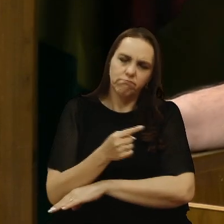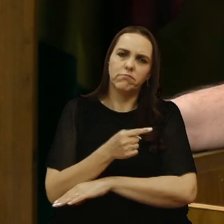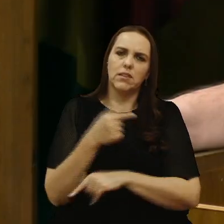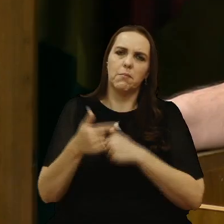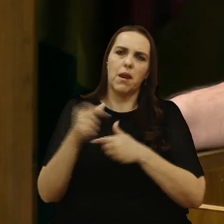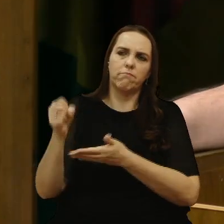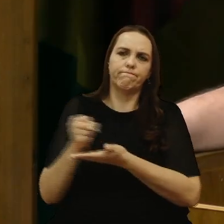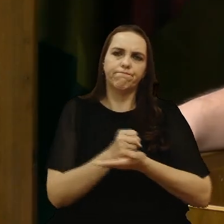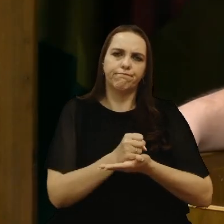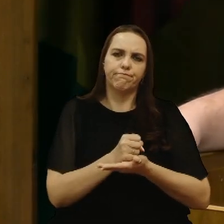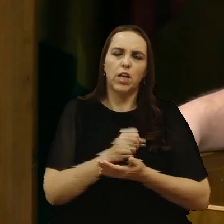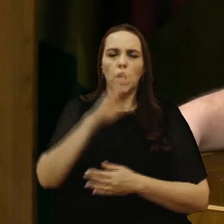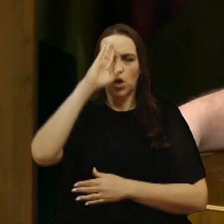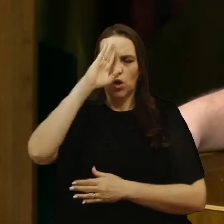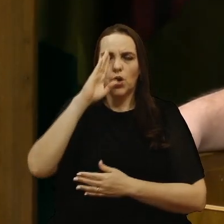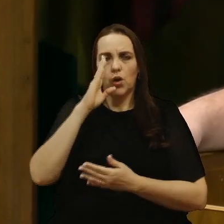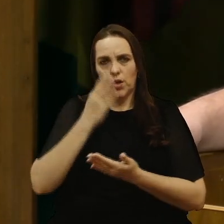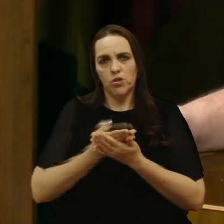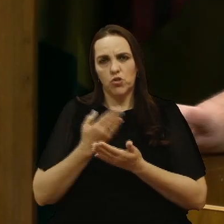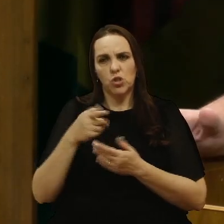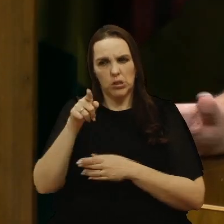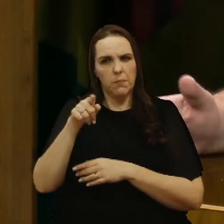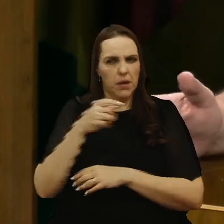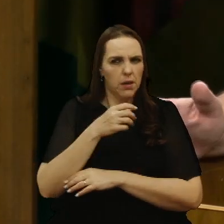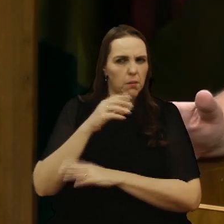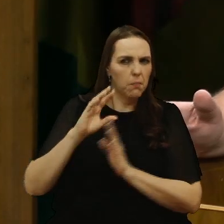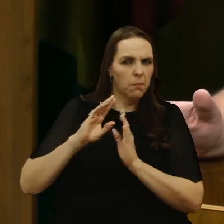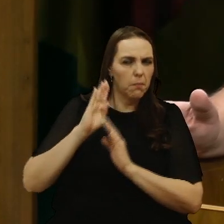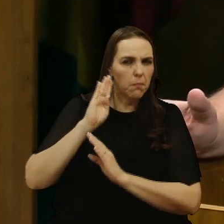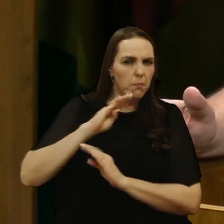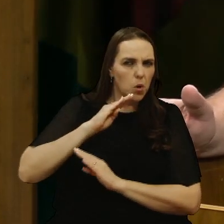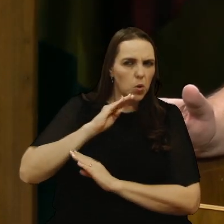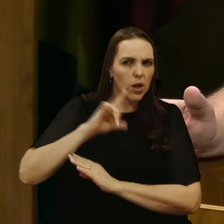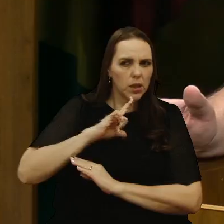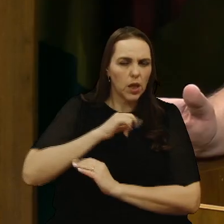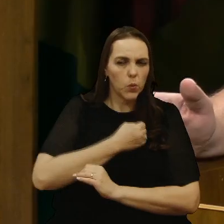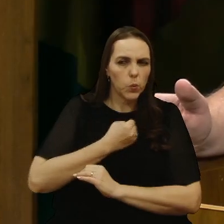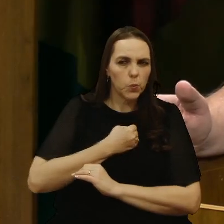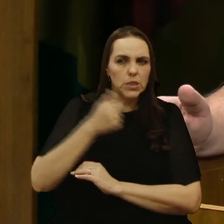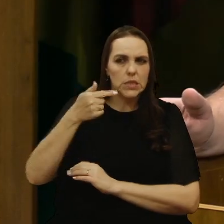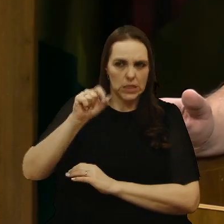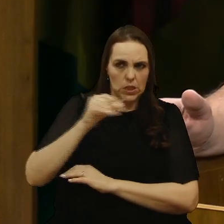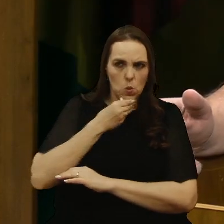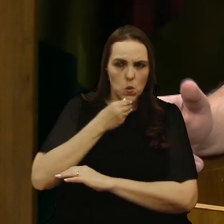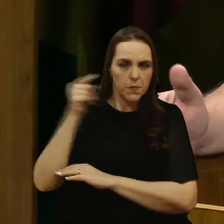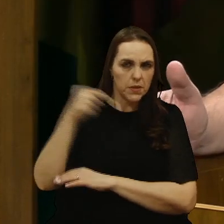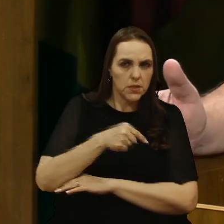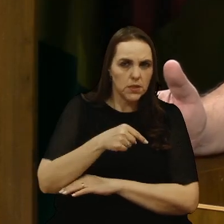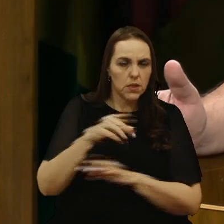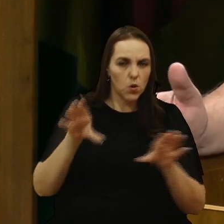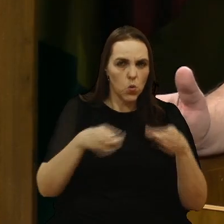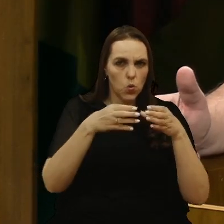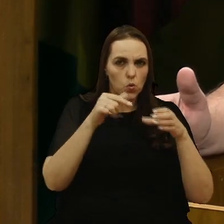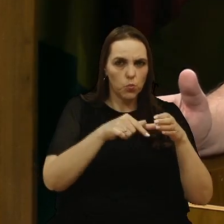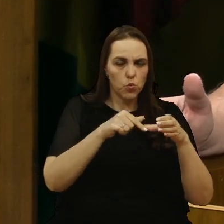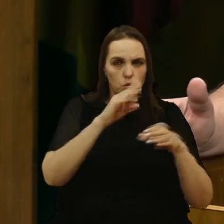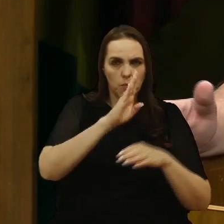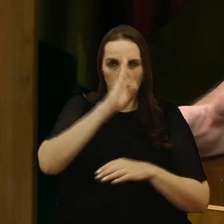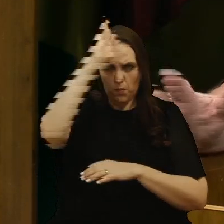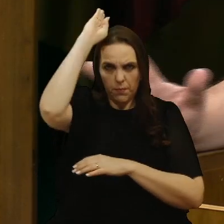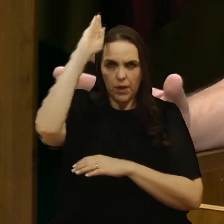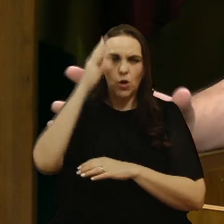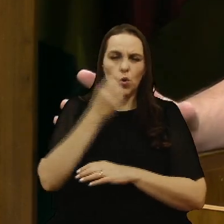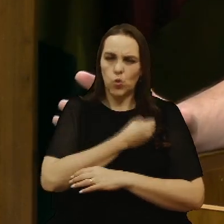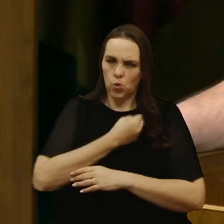Batista, acredito que o vereador Bortola também tem esse número, ele me falou que 70 homens aqui para nosso Corpo de Bombeiros seria o número ideal, seria aquele